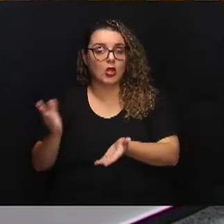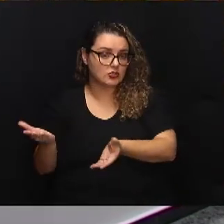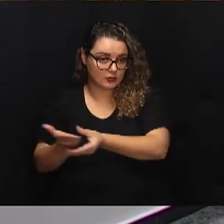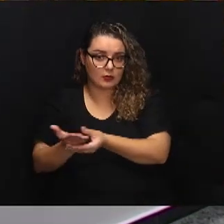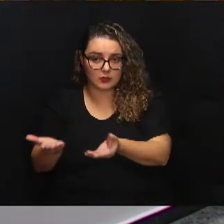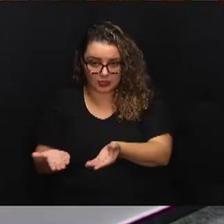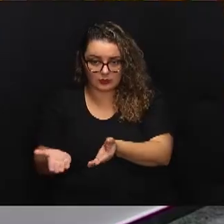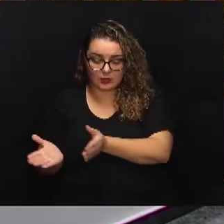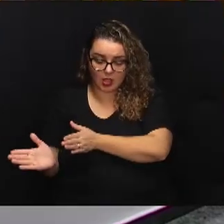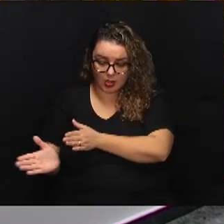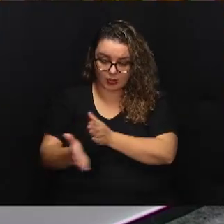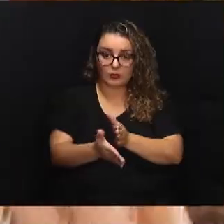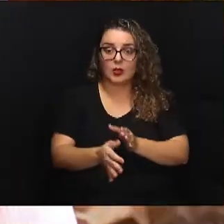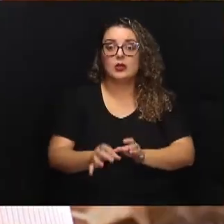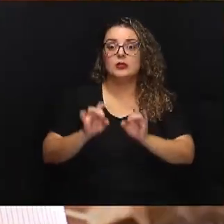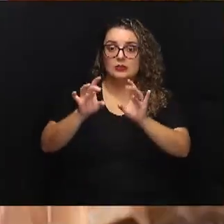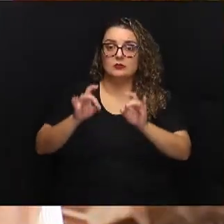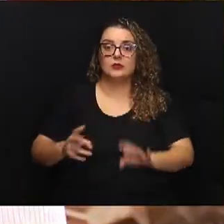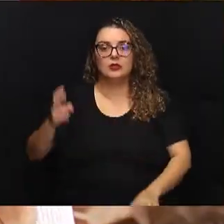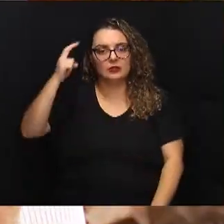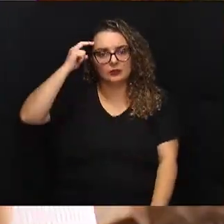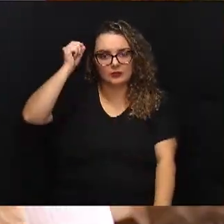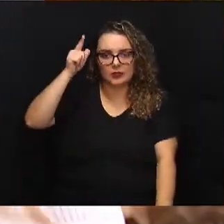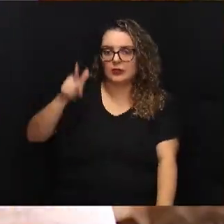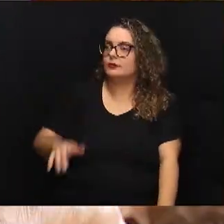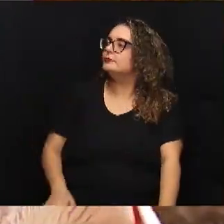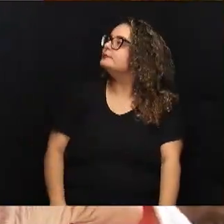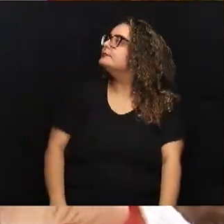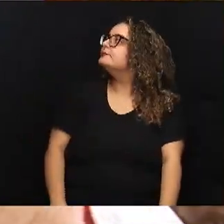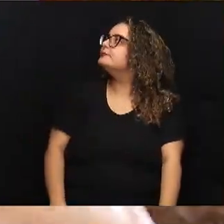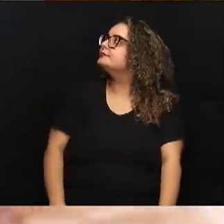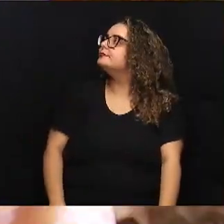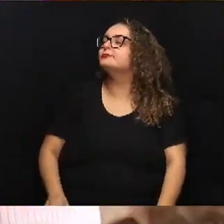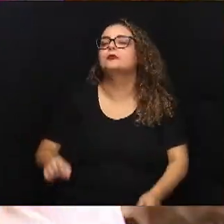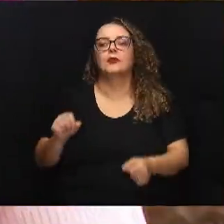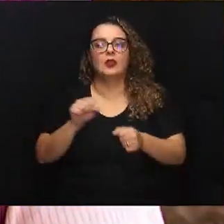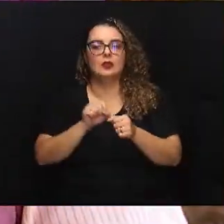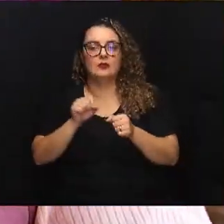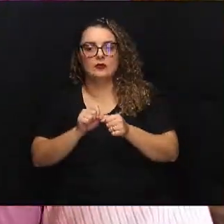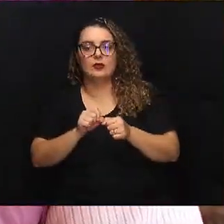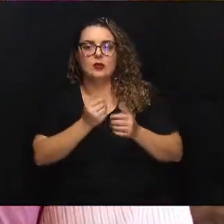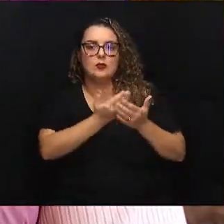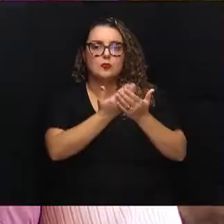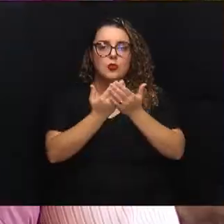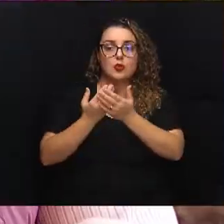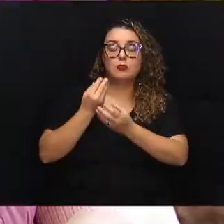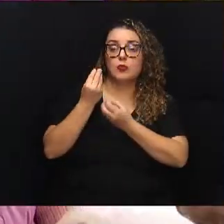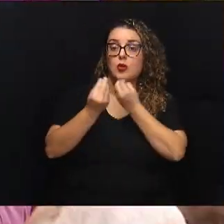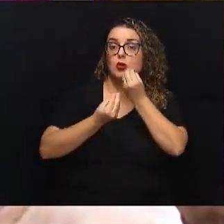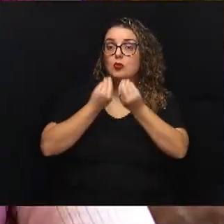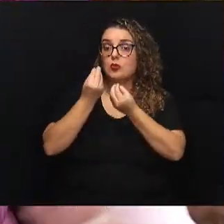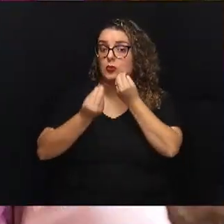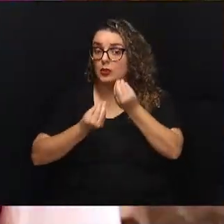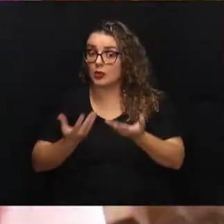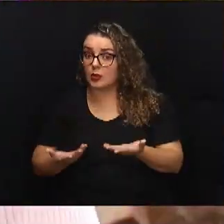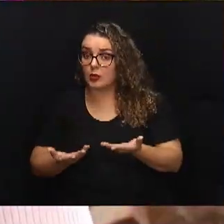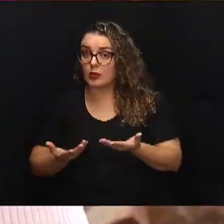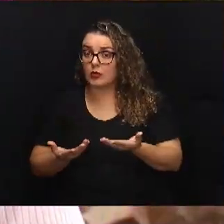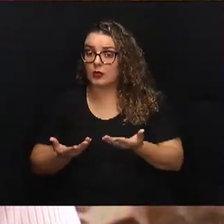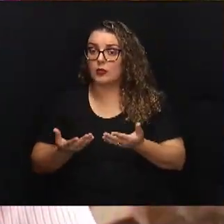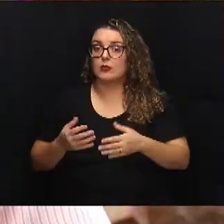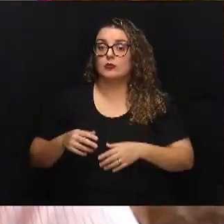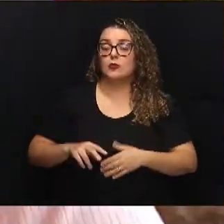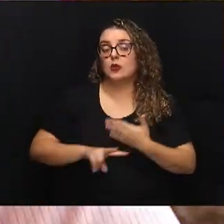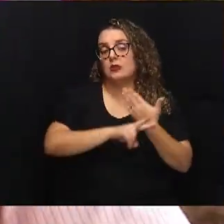uma especialista em cultura. Foi feito todo um estudo de como é que isso intervia na vida